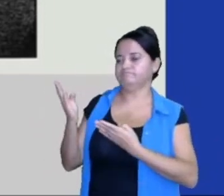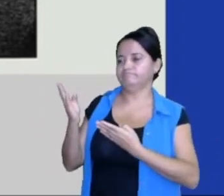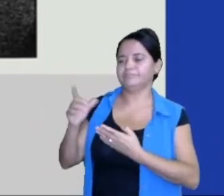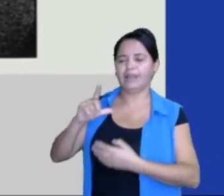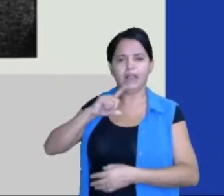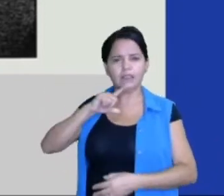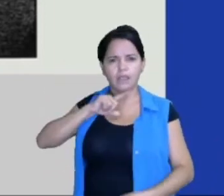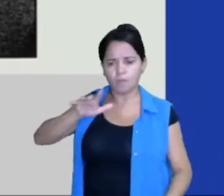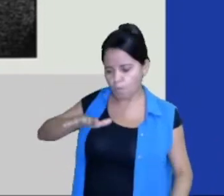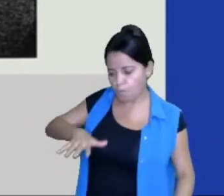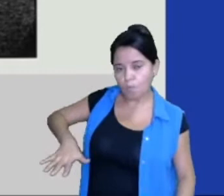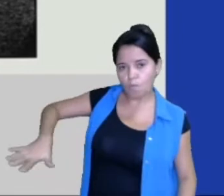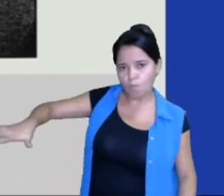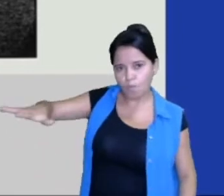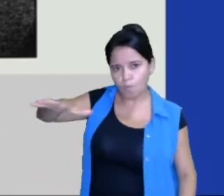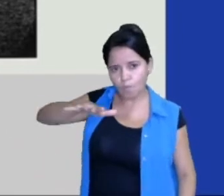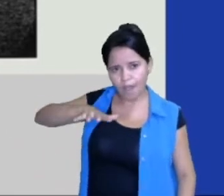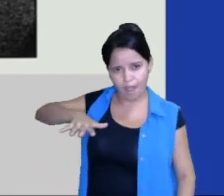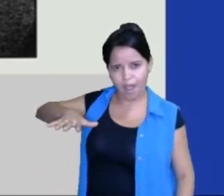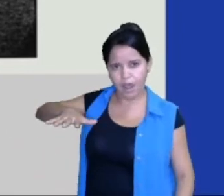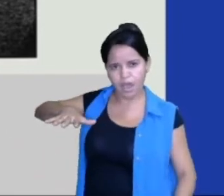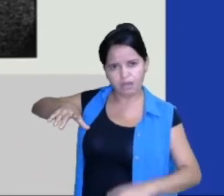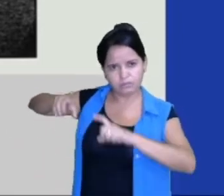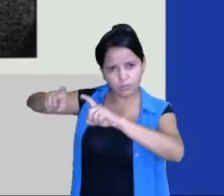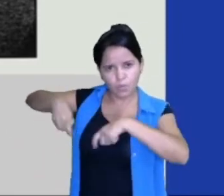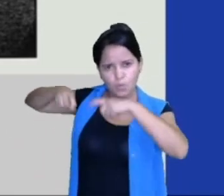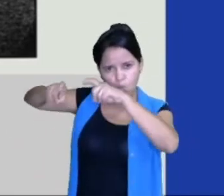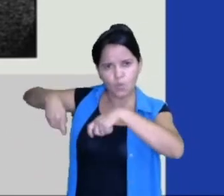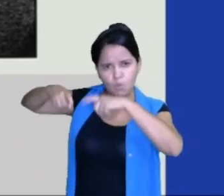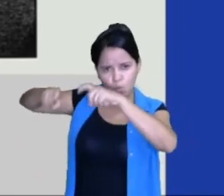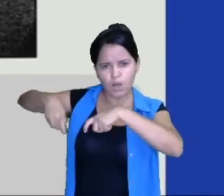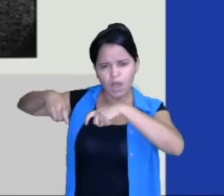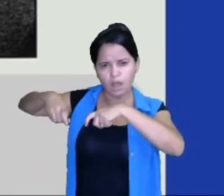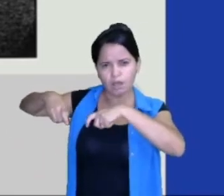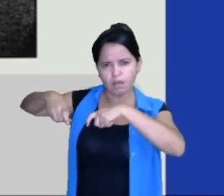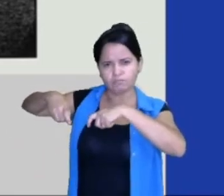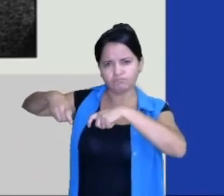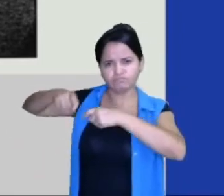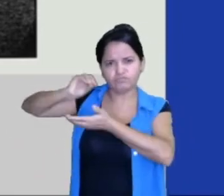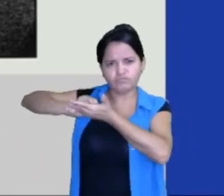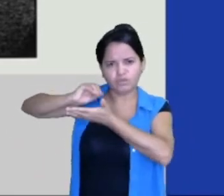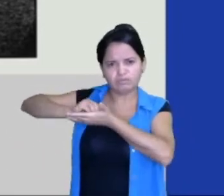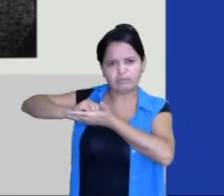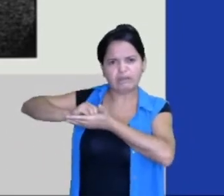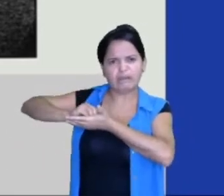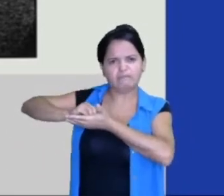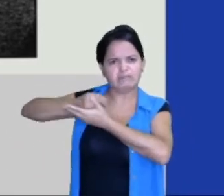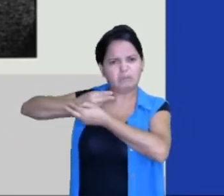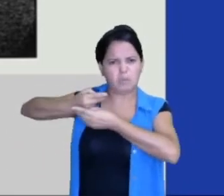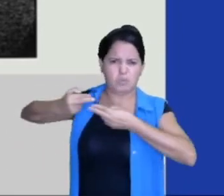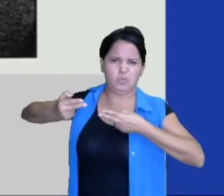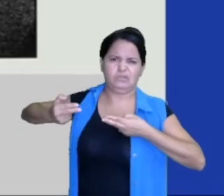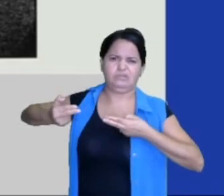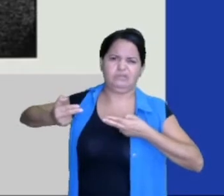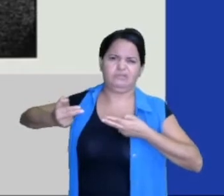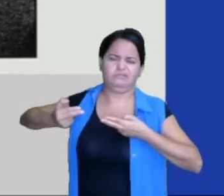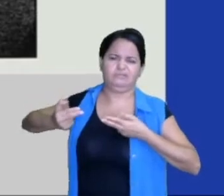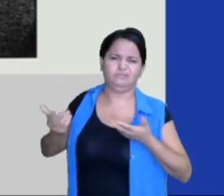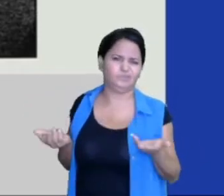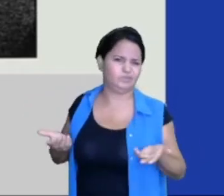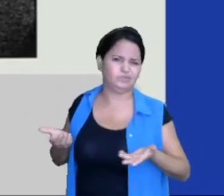área rural e um monte de pessoas. Então, faltava comida, faltava